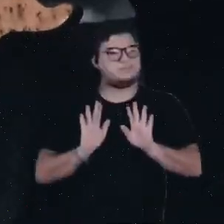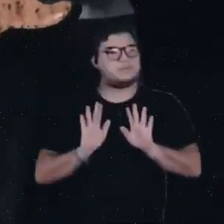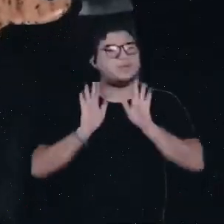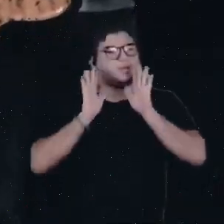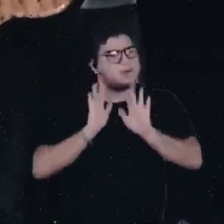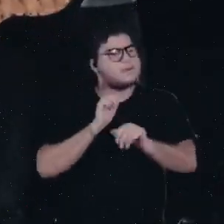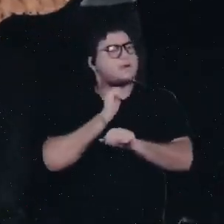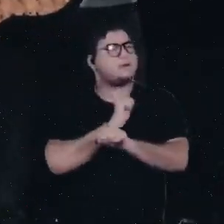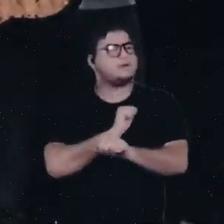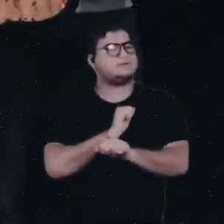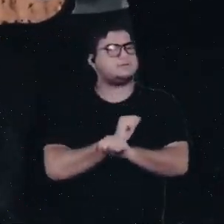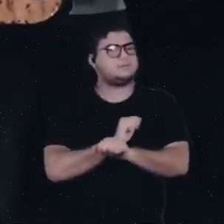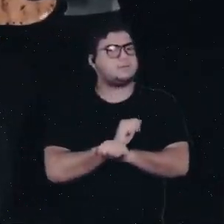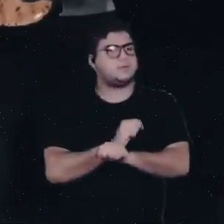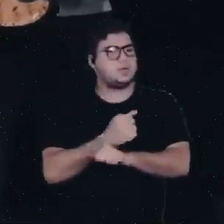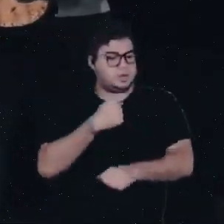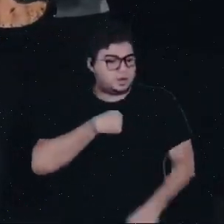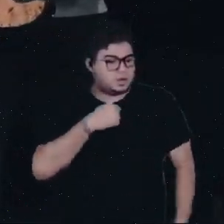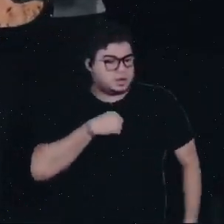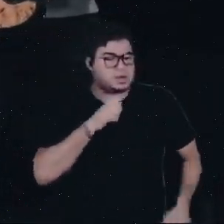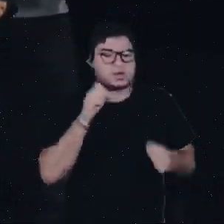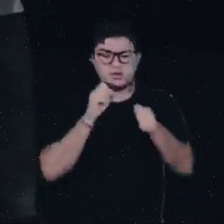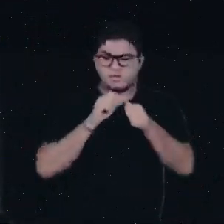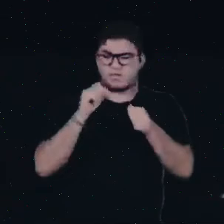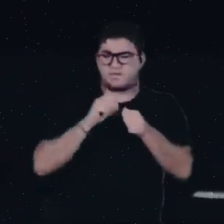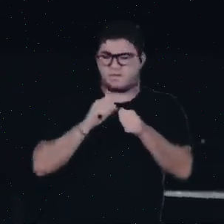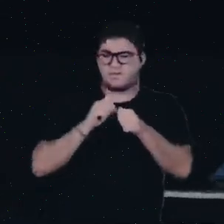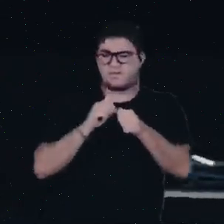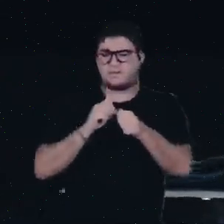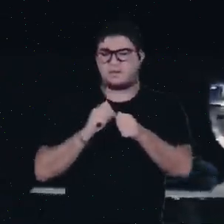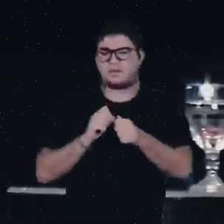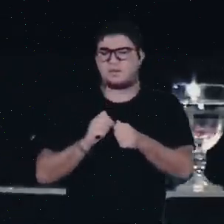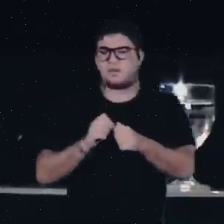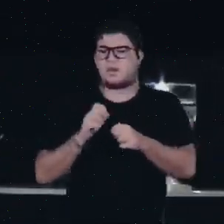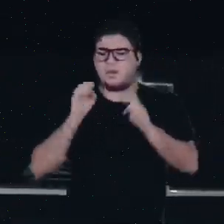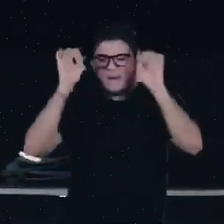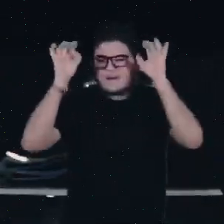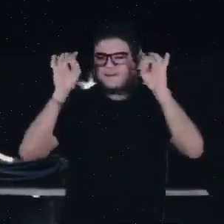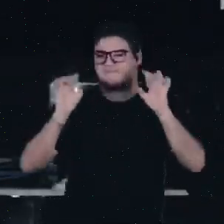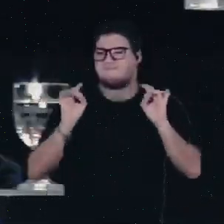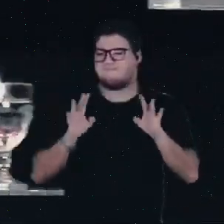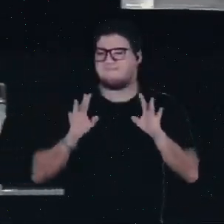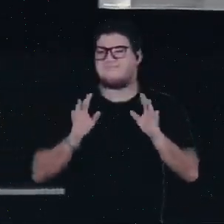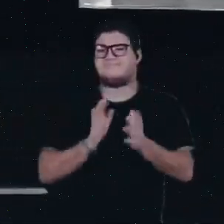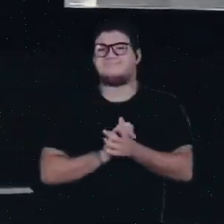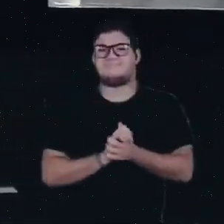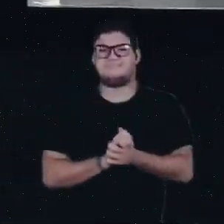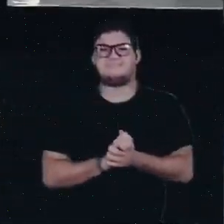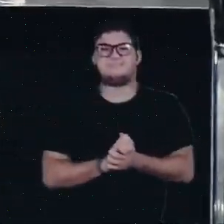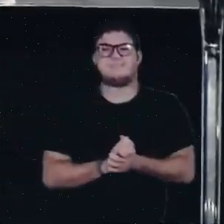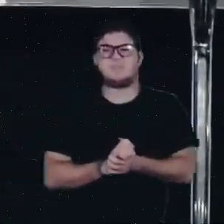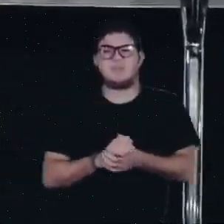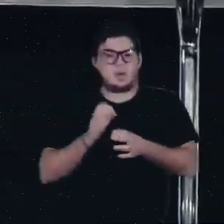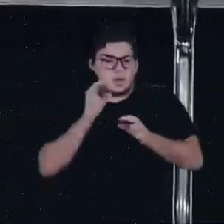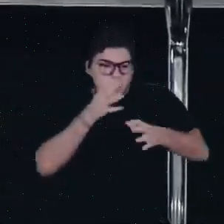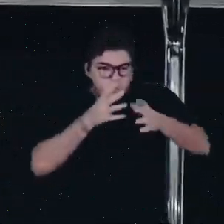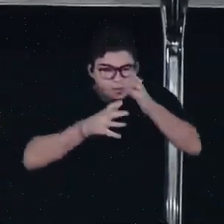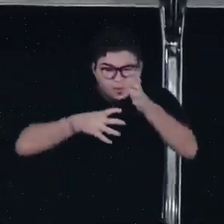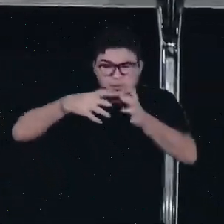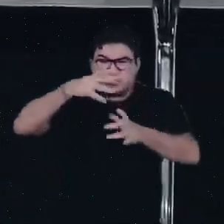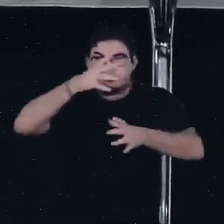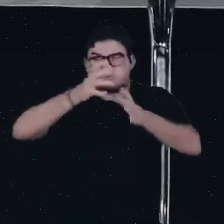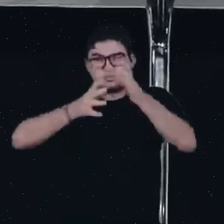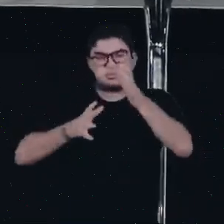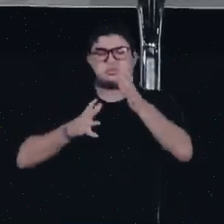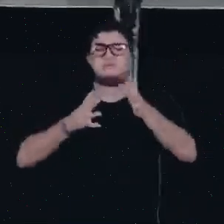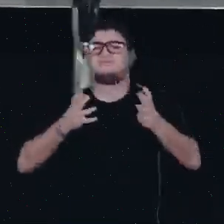Peraí, esse eu vou fazer. Vou caprichar. Eu vou arrasar. E aí ele pá, pá, pá, pá, pá, pá, pá, pá,